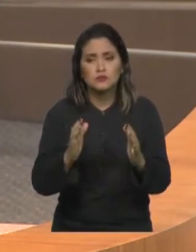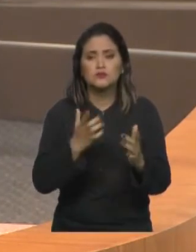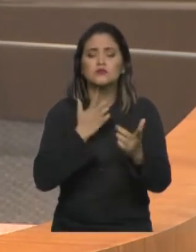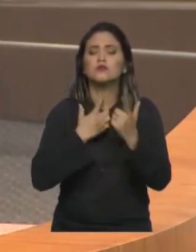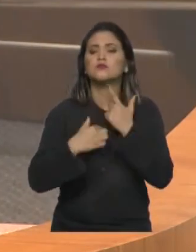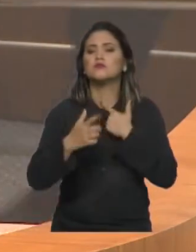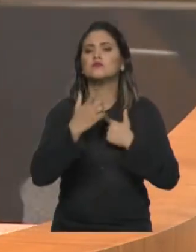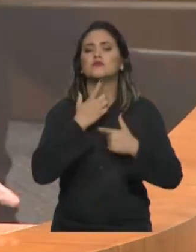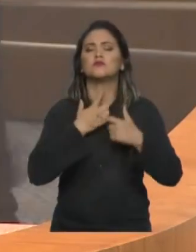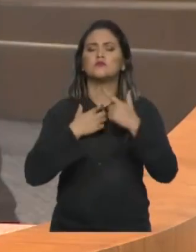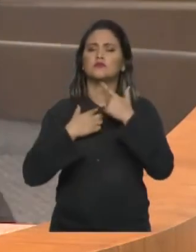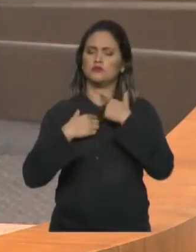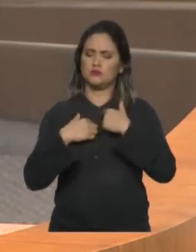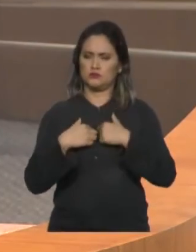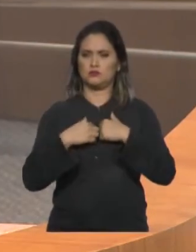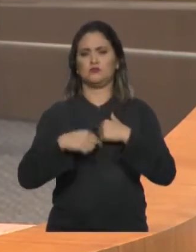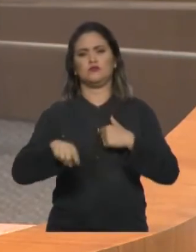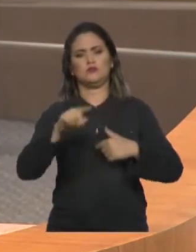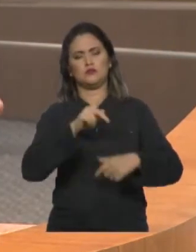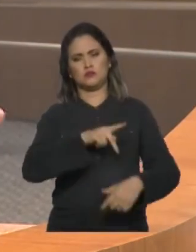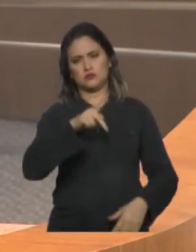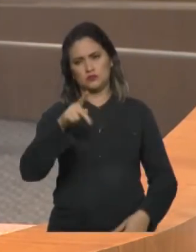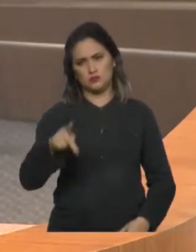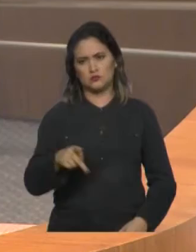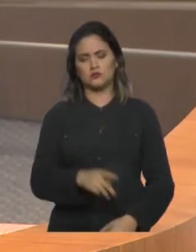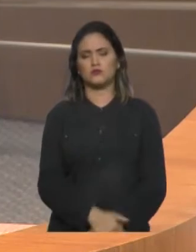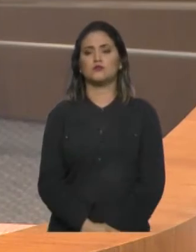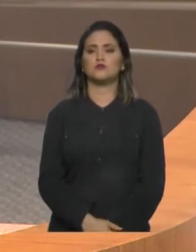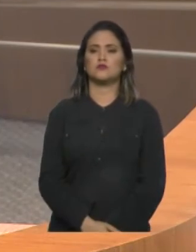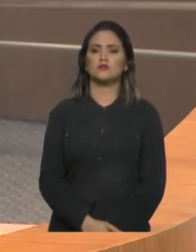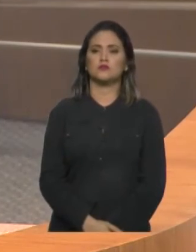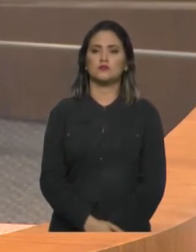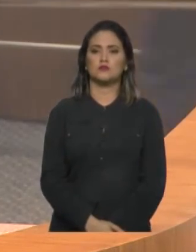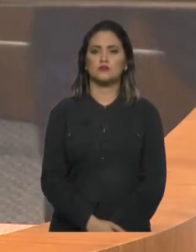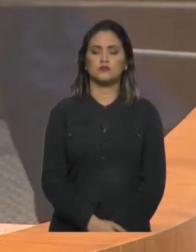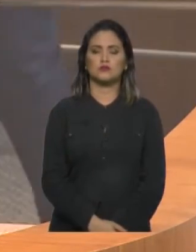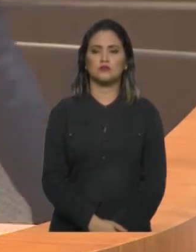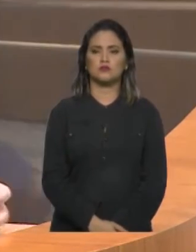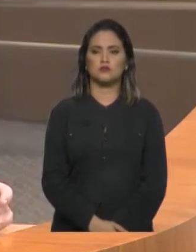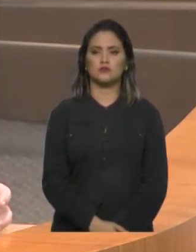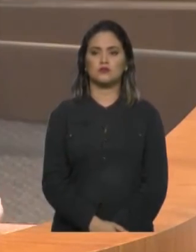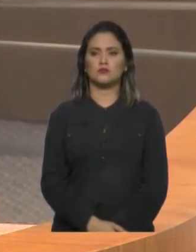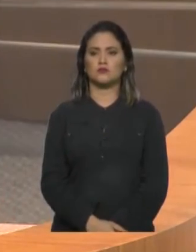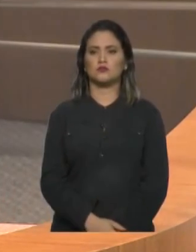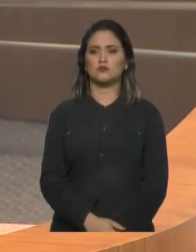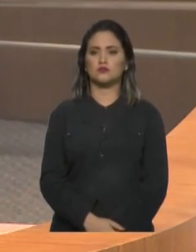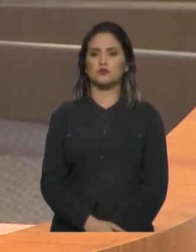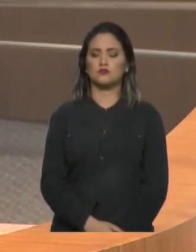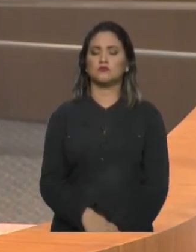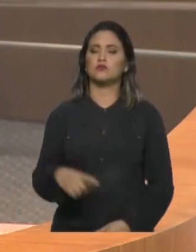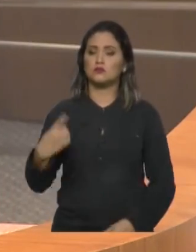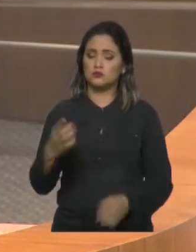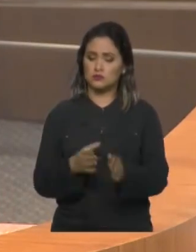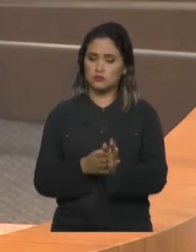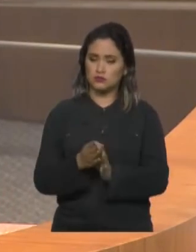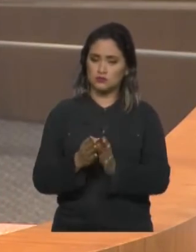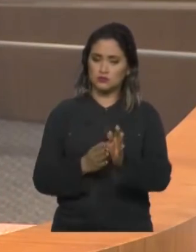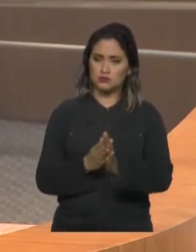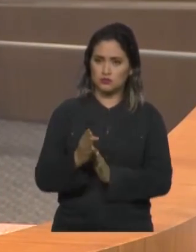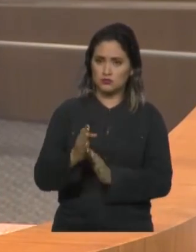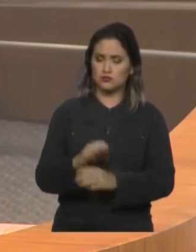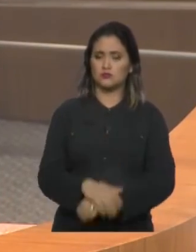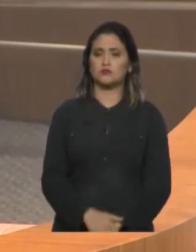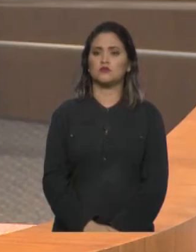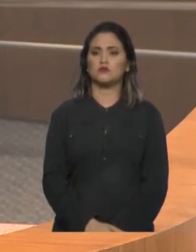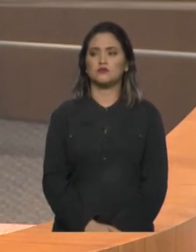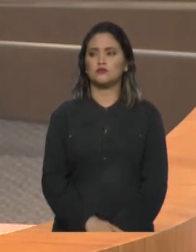beneficiados ou não com esse projeto de lei então esse é o nosso encaminhamento a oposição eu acho que nós